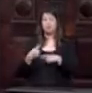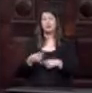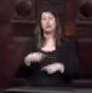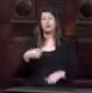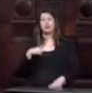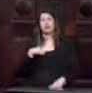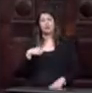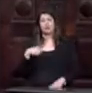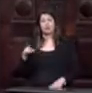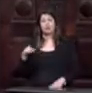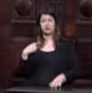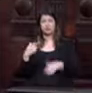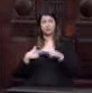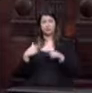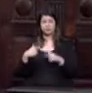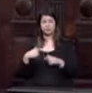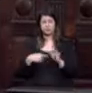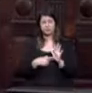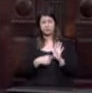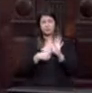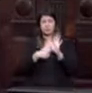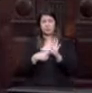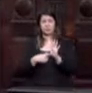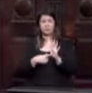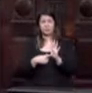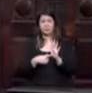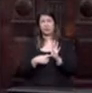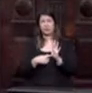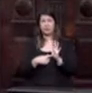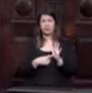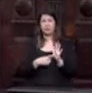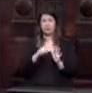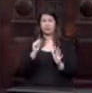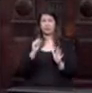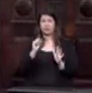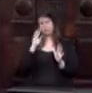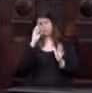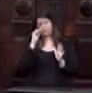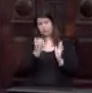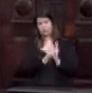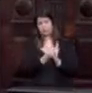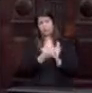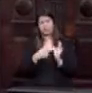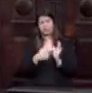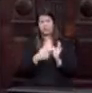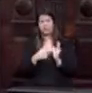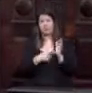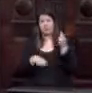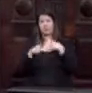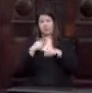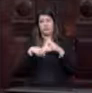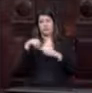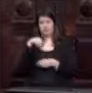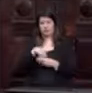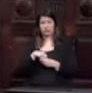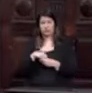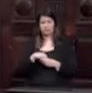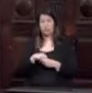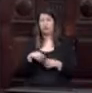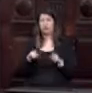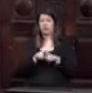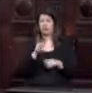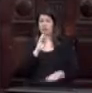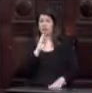logicamente, ela responde perante a Lei 8429, que é a Lei das Improbidades Administrativas. Ela